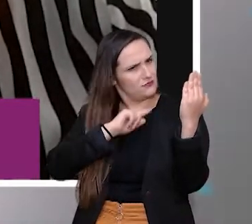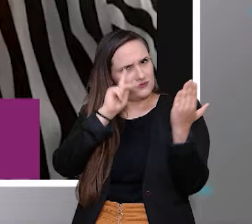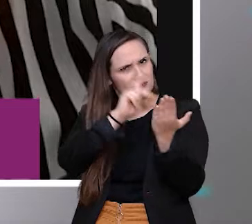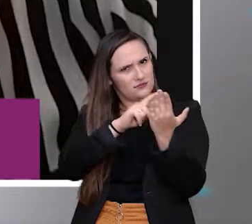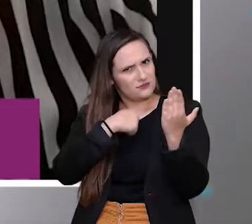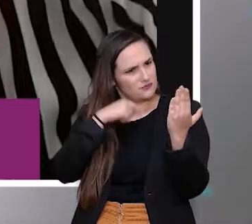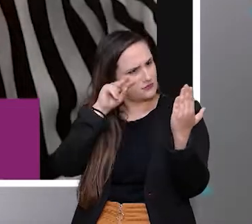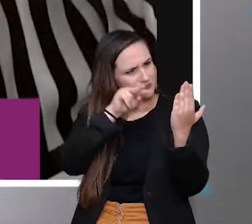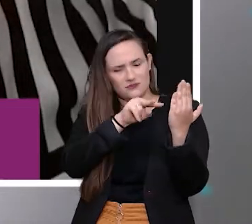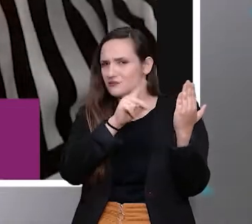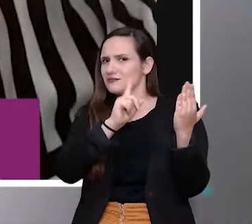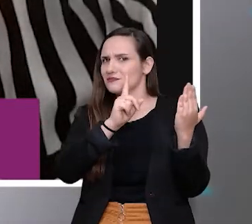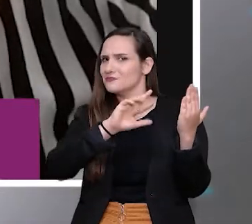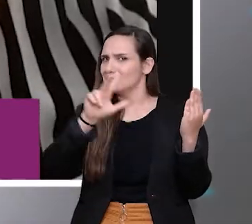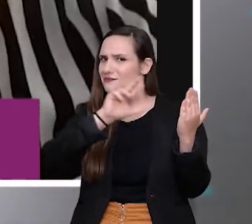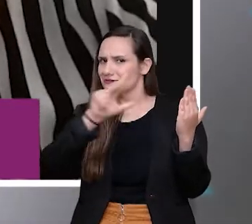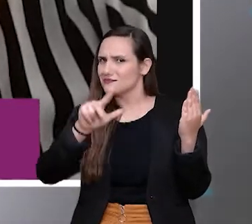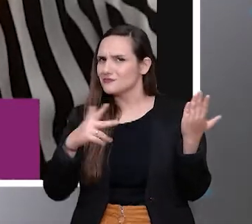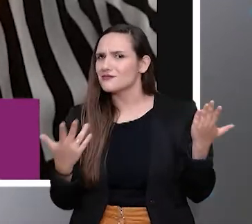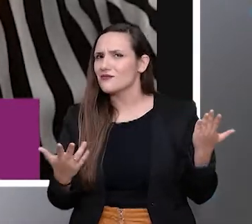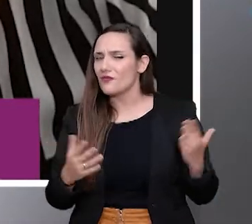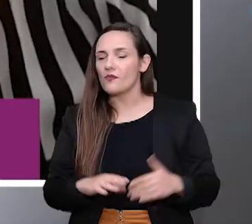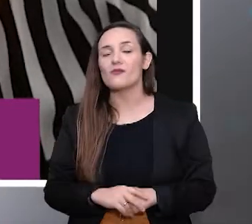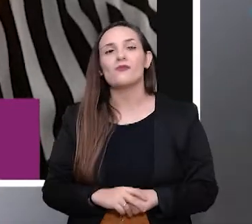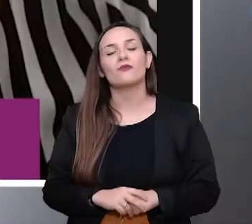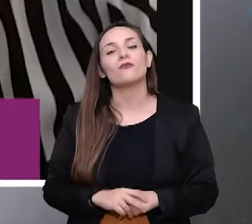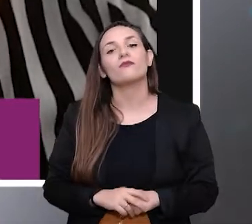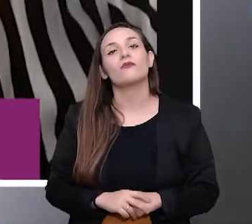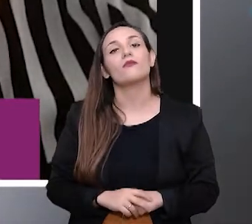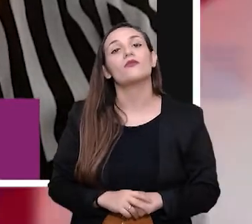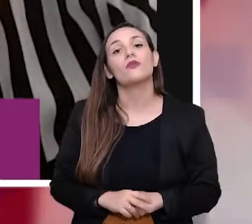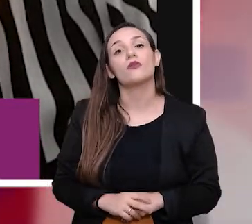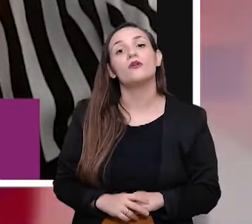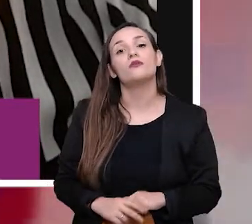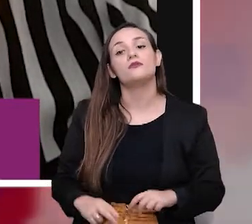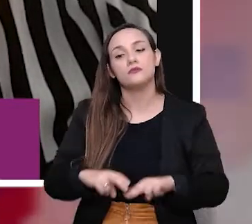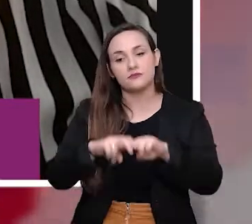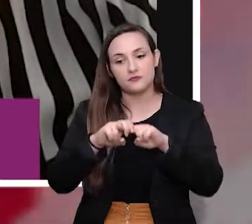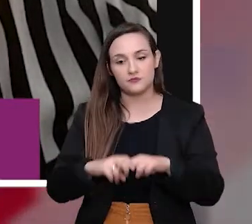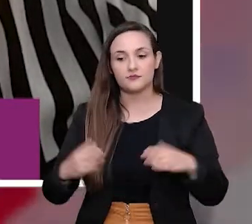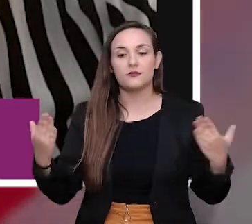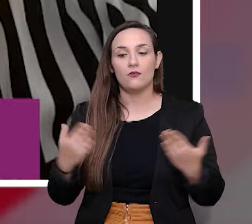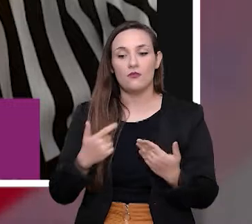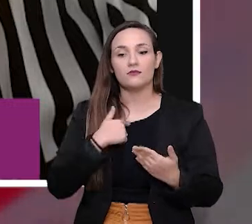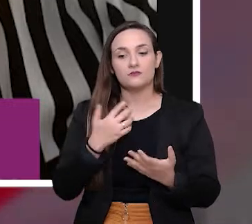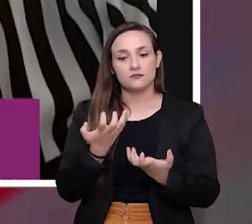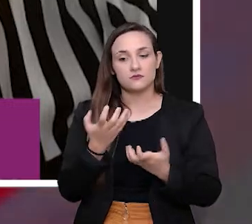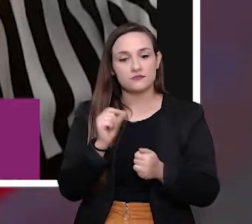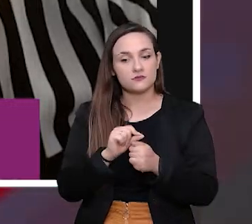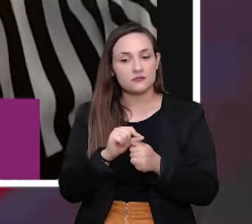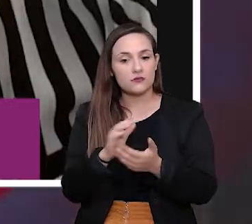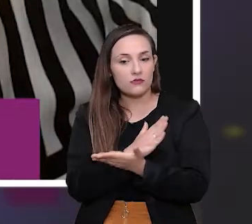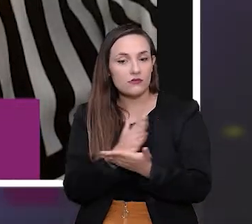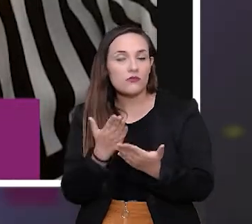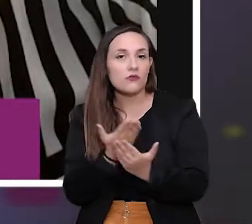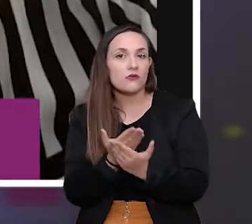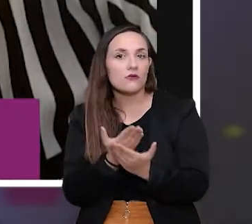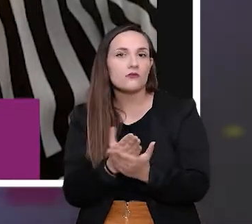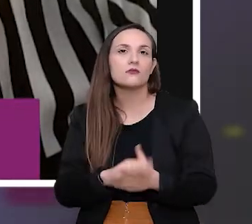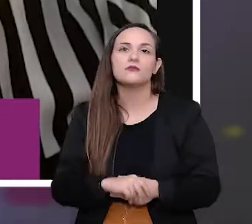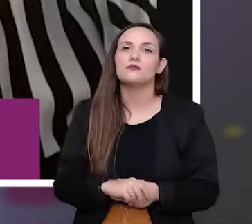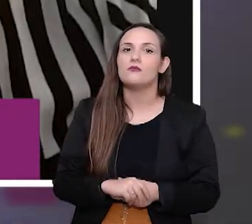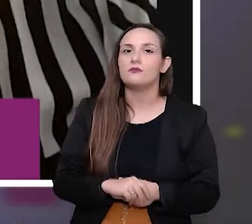não é você que está ali. E eu queria saber também, com base em alguns estudos a respeito do narcisismo, se existe